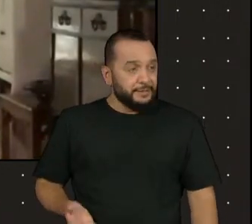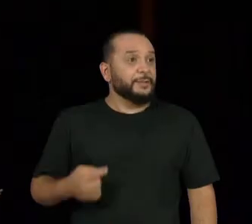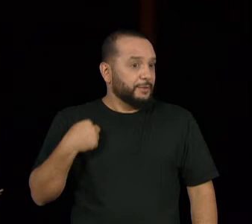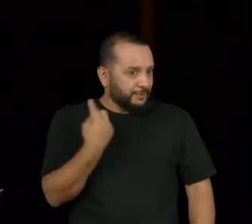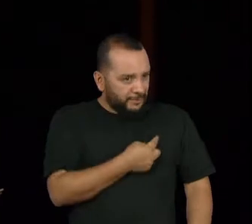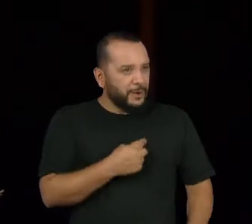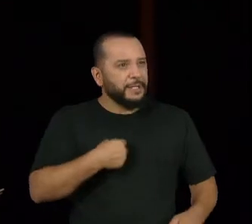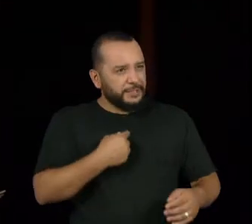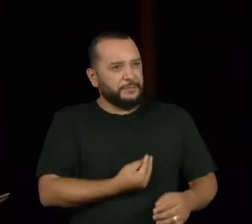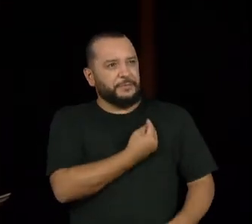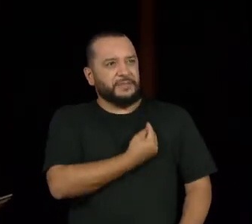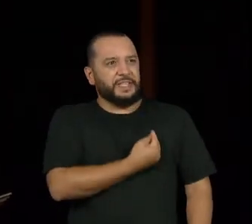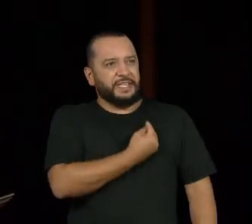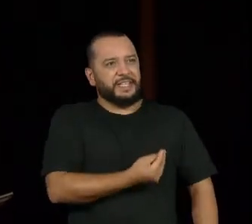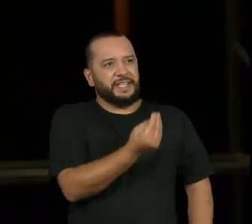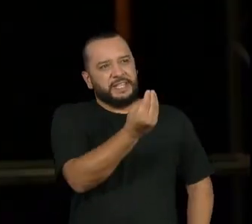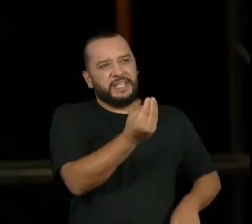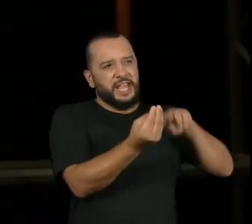fuçou a tua vida.